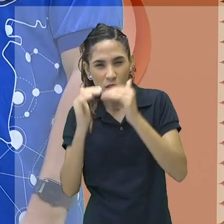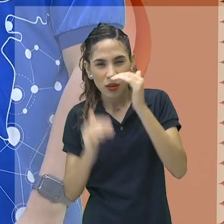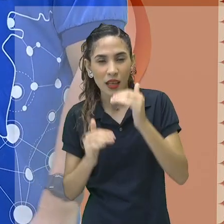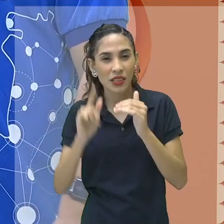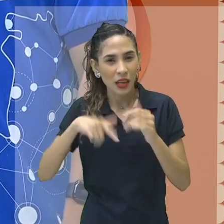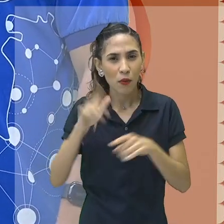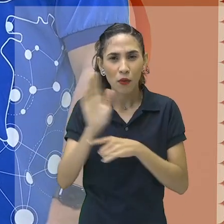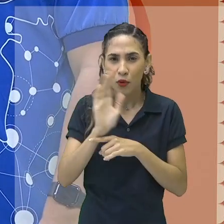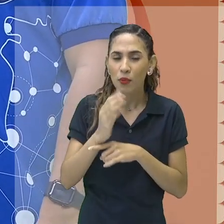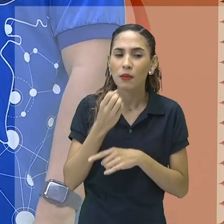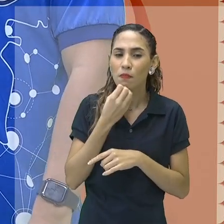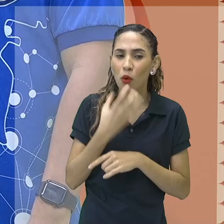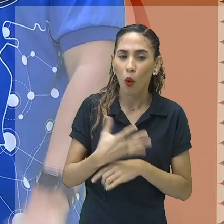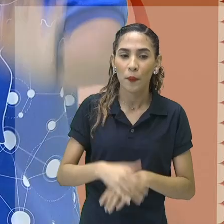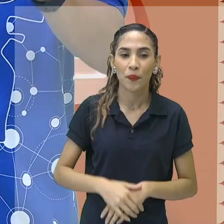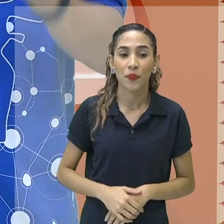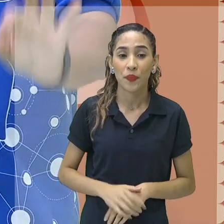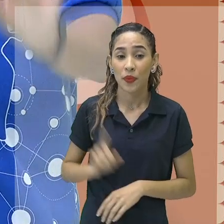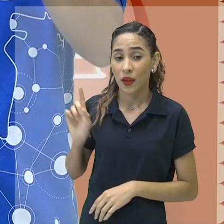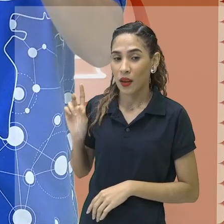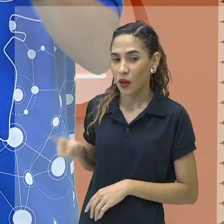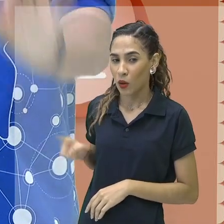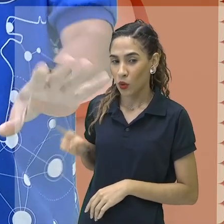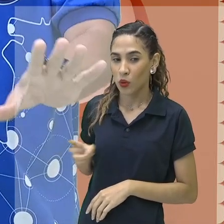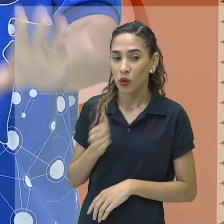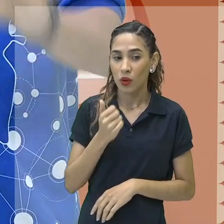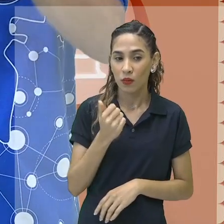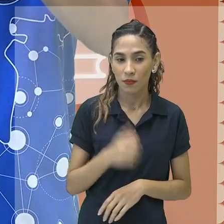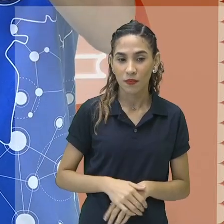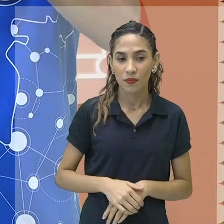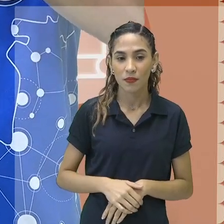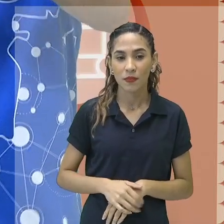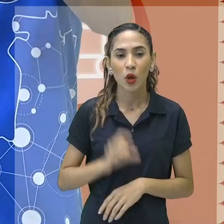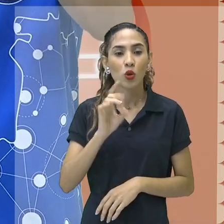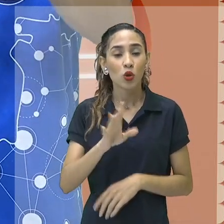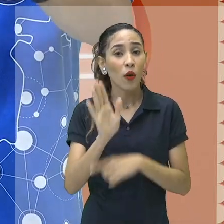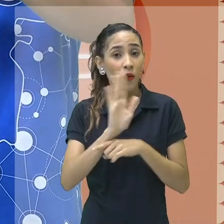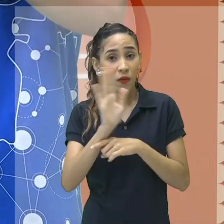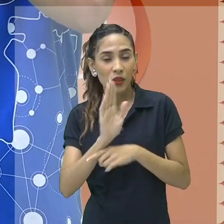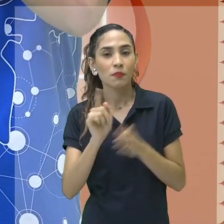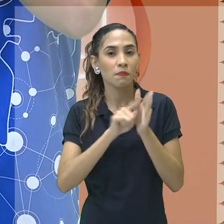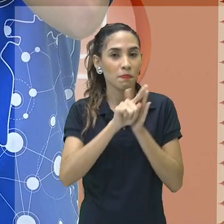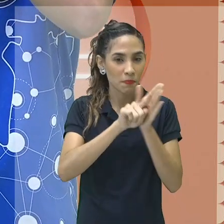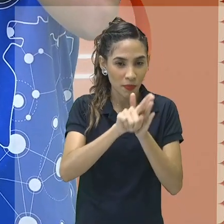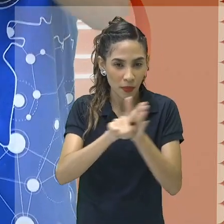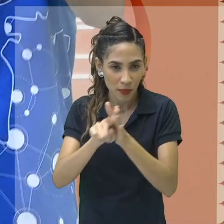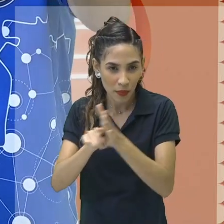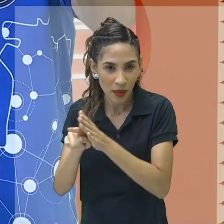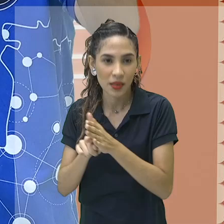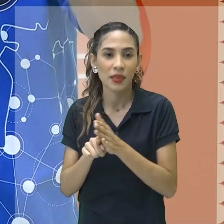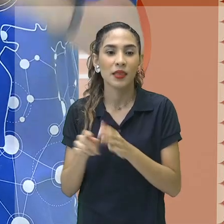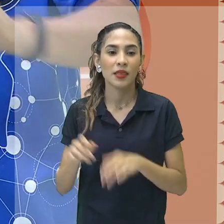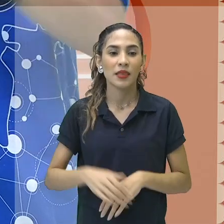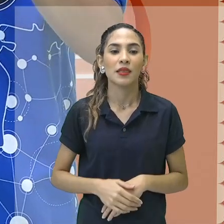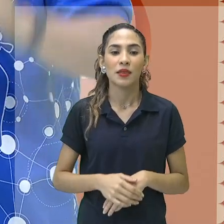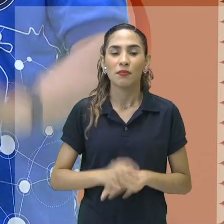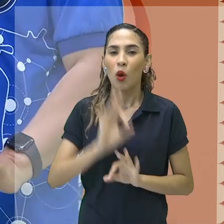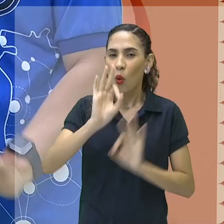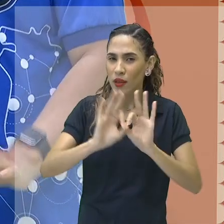legal. Esses dois aqui, gente, só assistam. Pesquisem aí, faz uma sessão de cinema